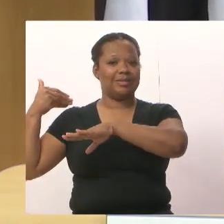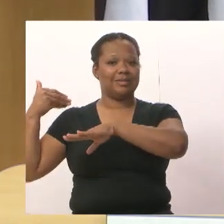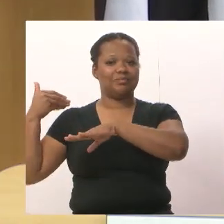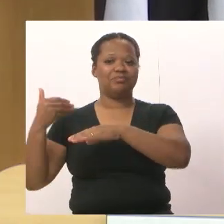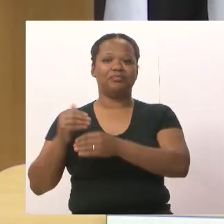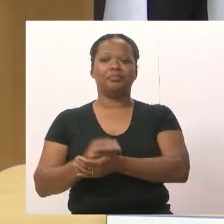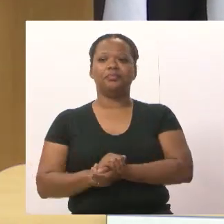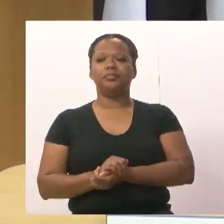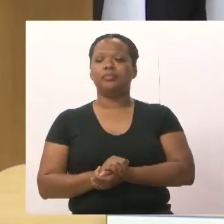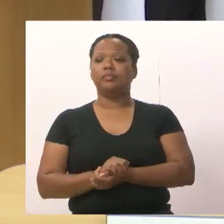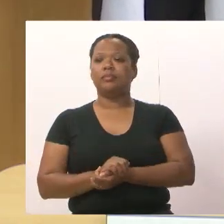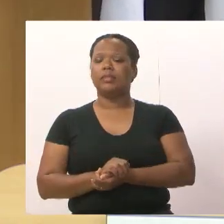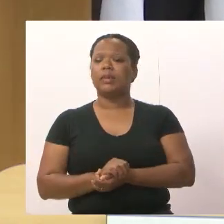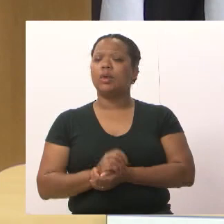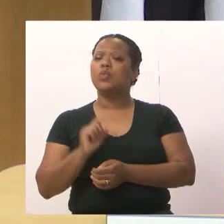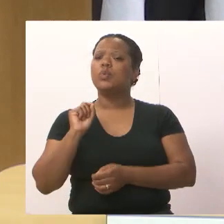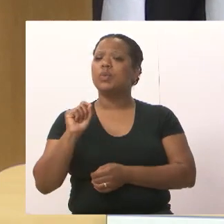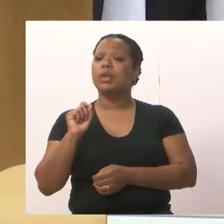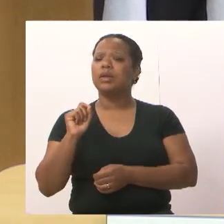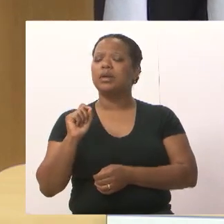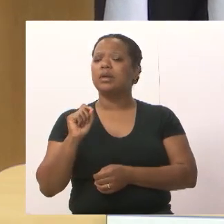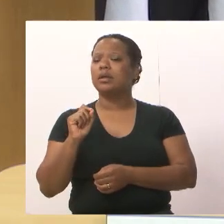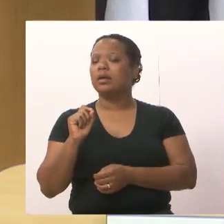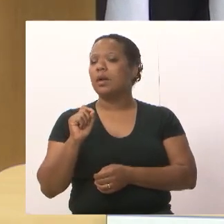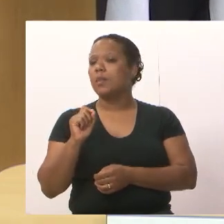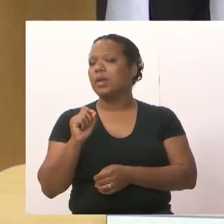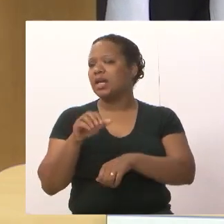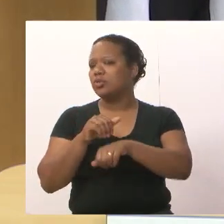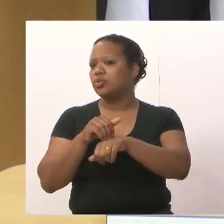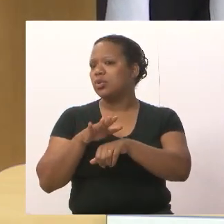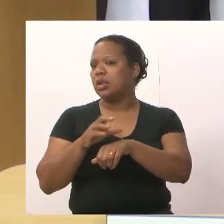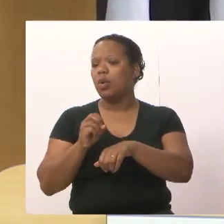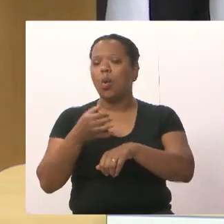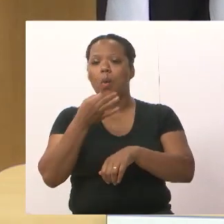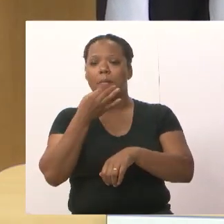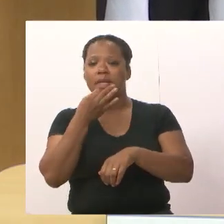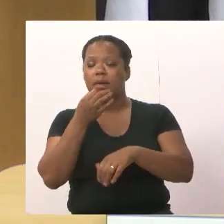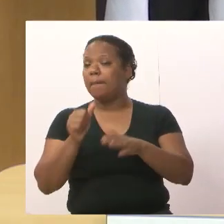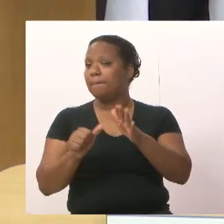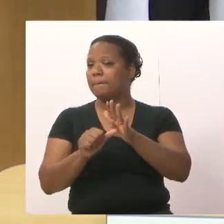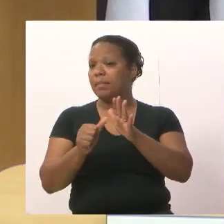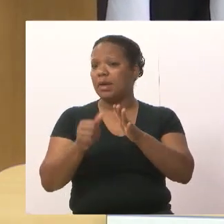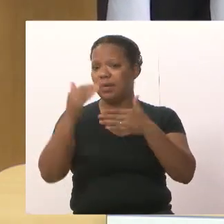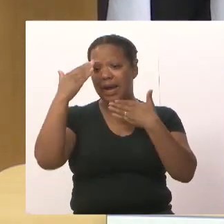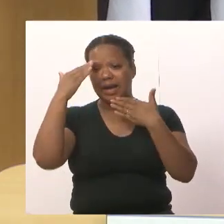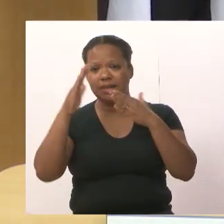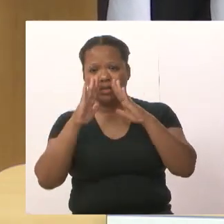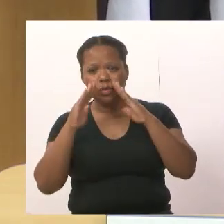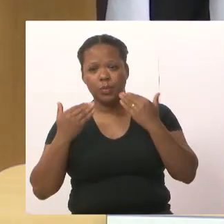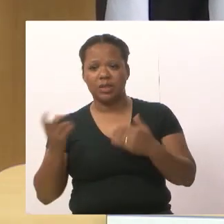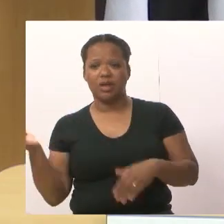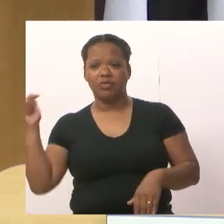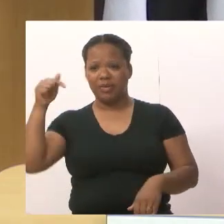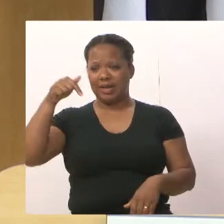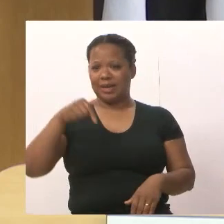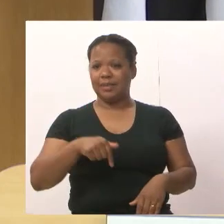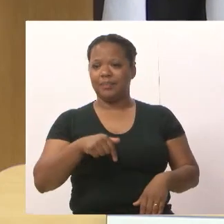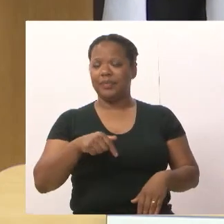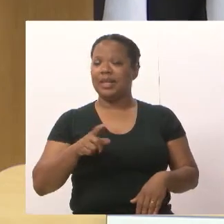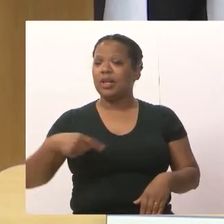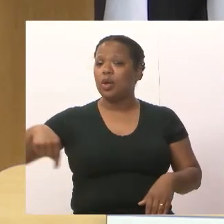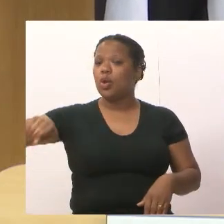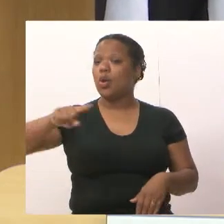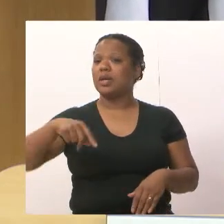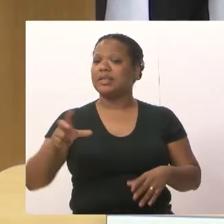que eu proponho para esta casa? Além de estar agradecendo o espaço aberto, é que esta casa se